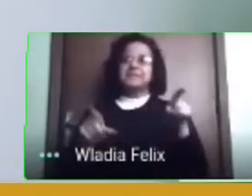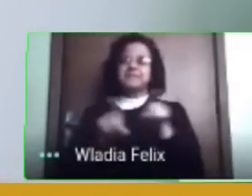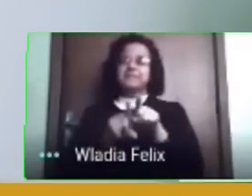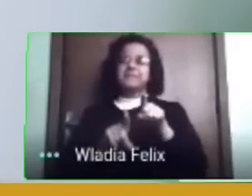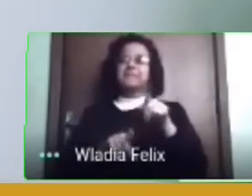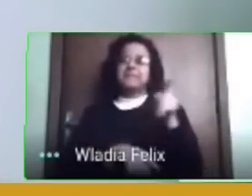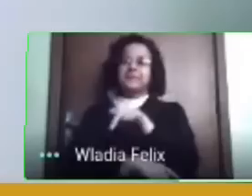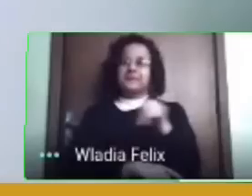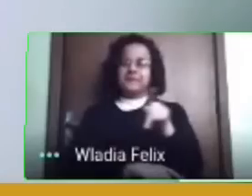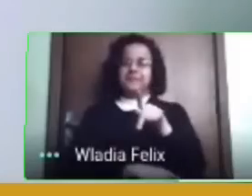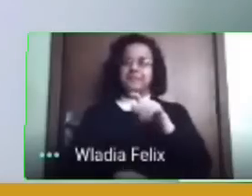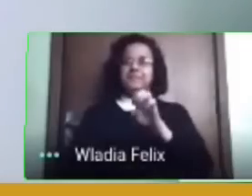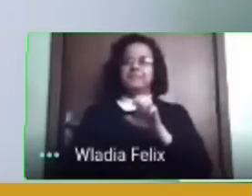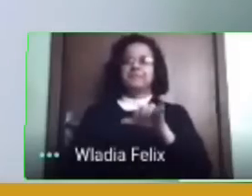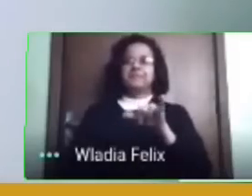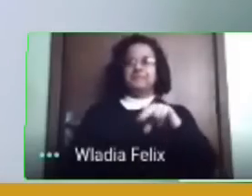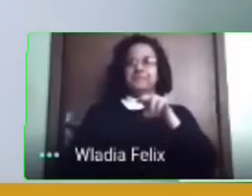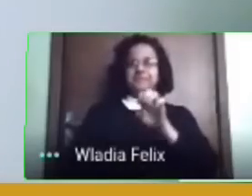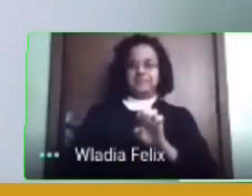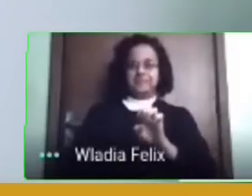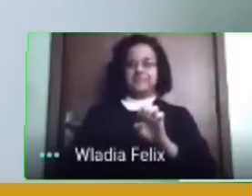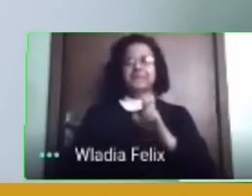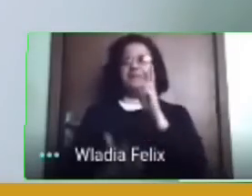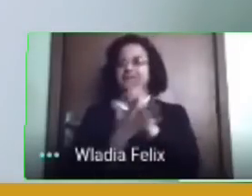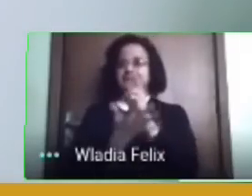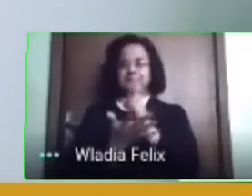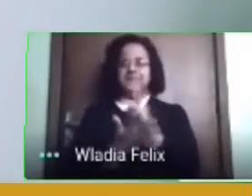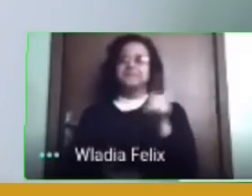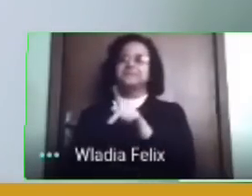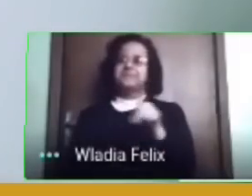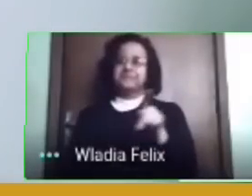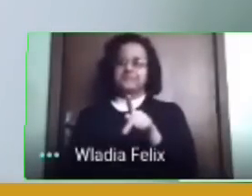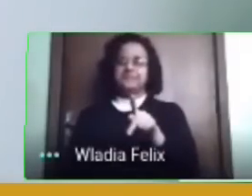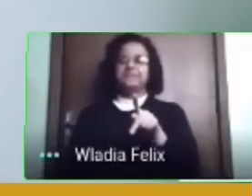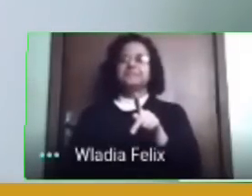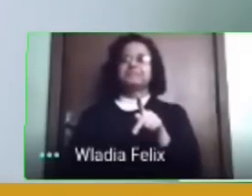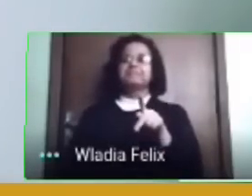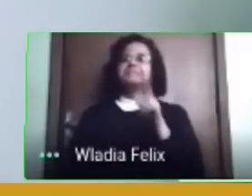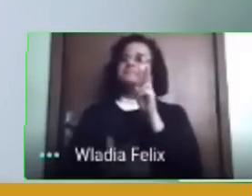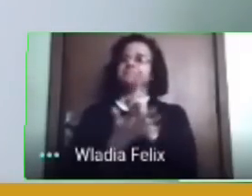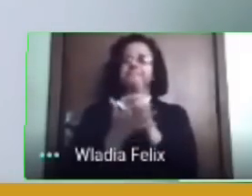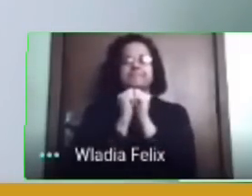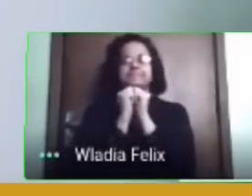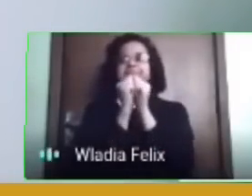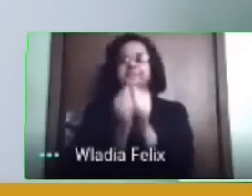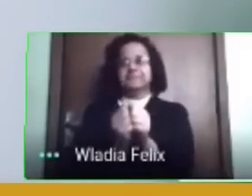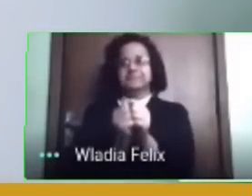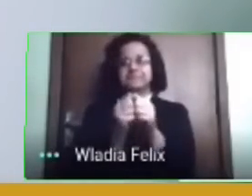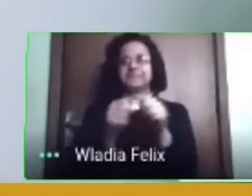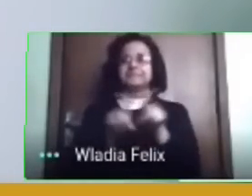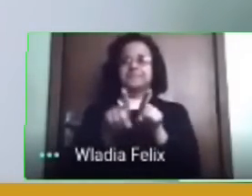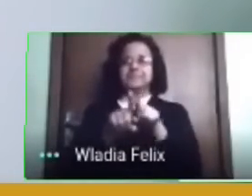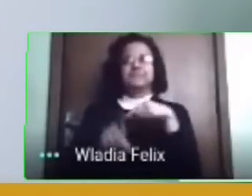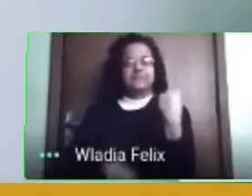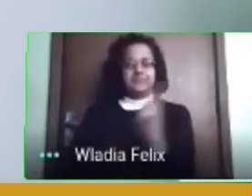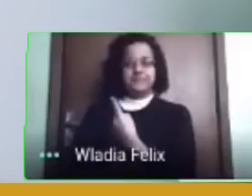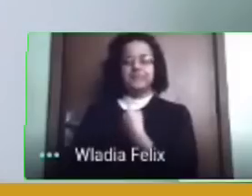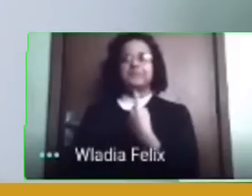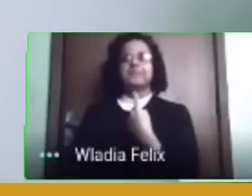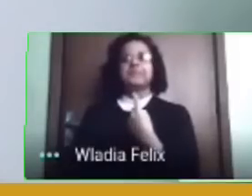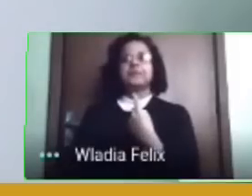Maio, sempre professora Eliane Maio, uma pessoa que sempre está nas nossas vidas, né, professor Márcio? Gente que gosta